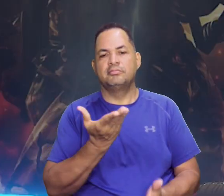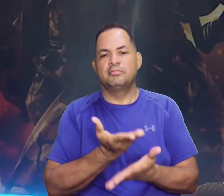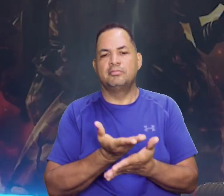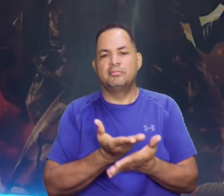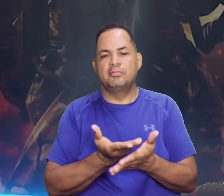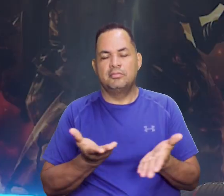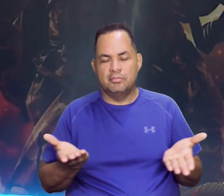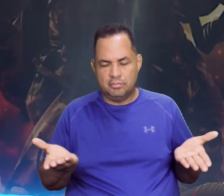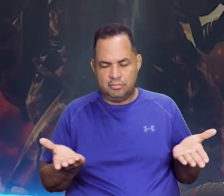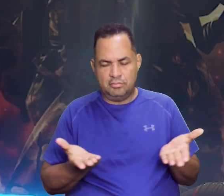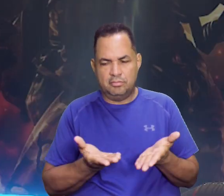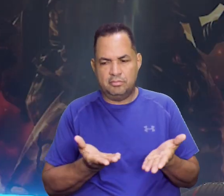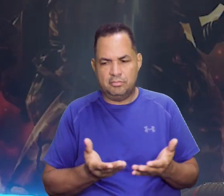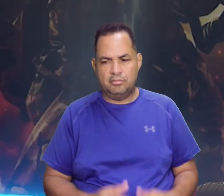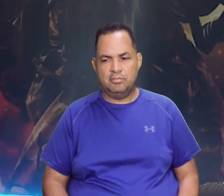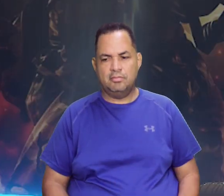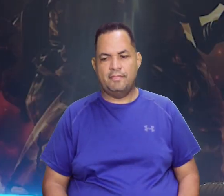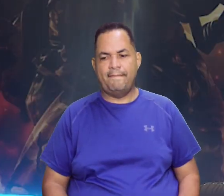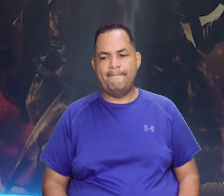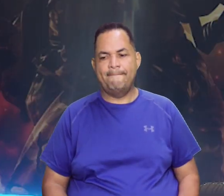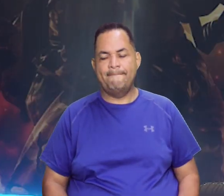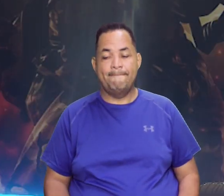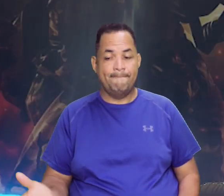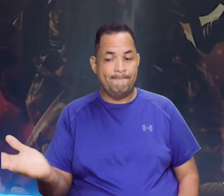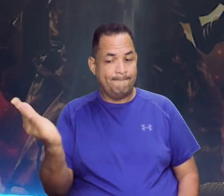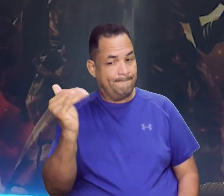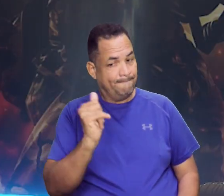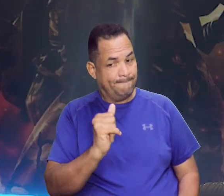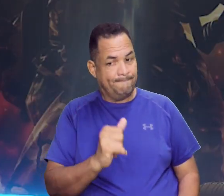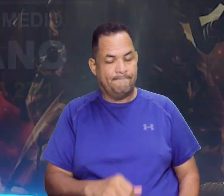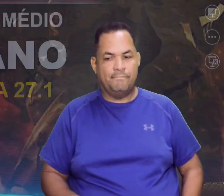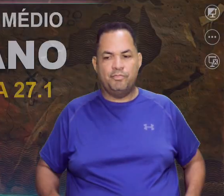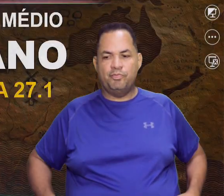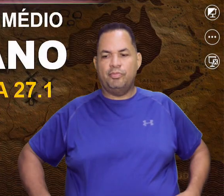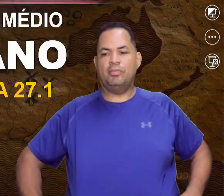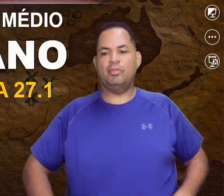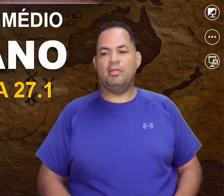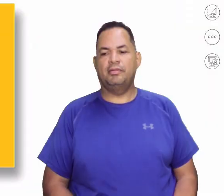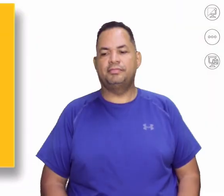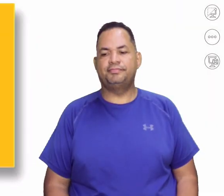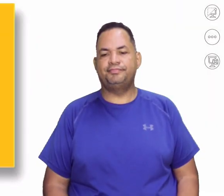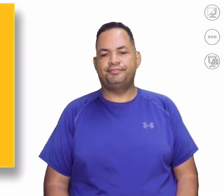ver aqui na aula de hoje. Então, vamos lá, pessoal?